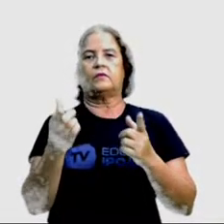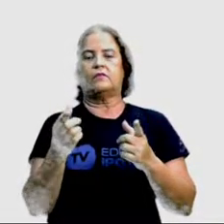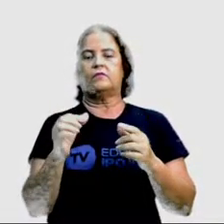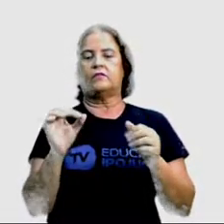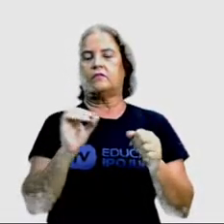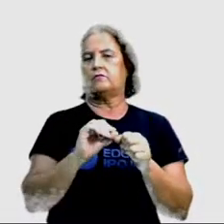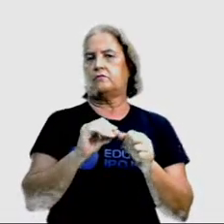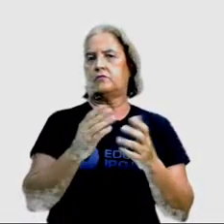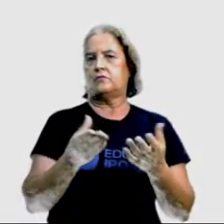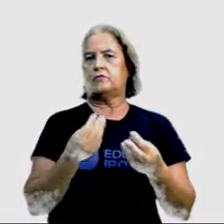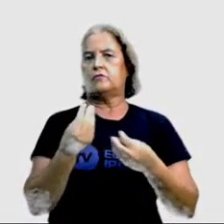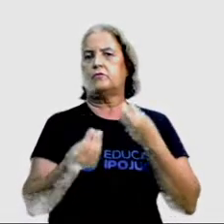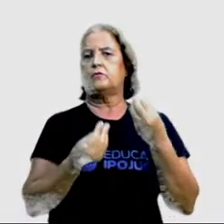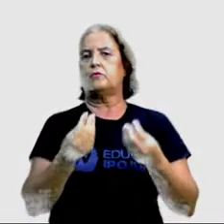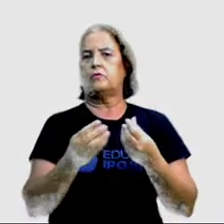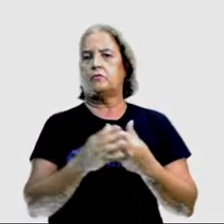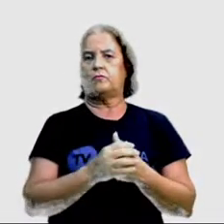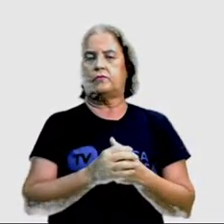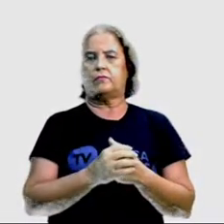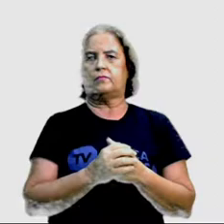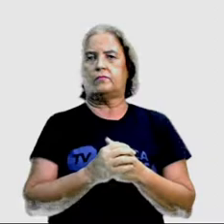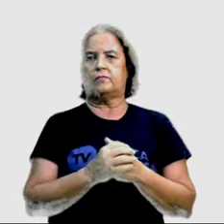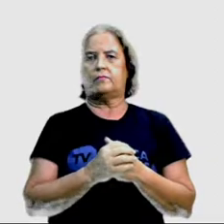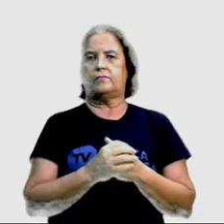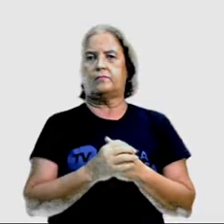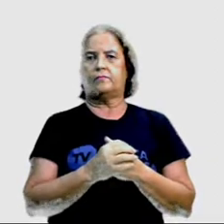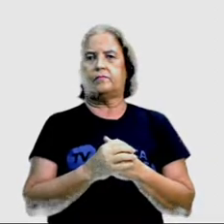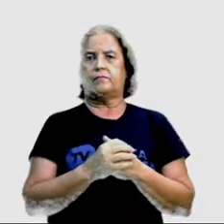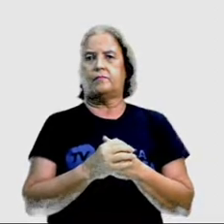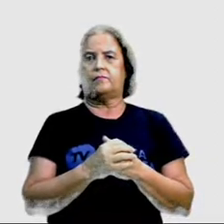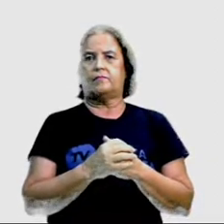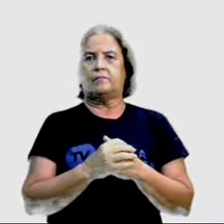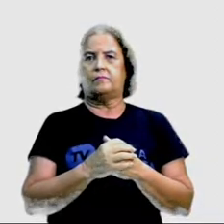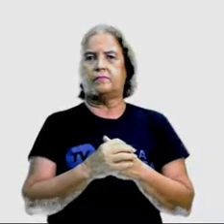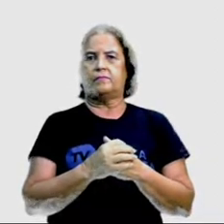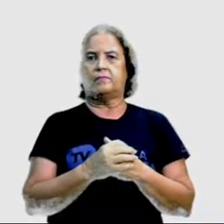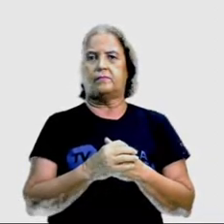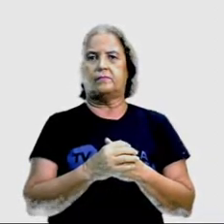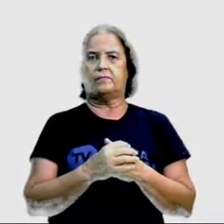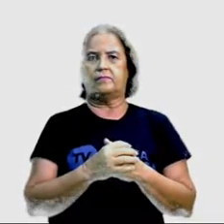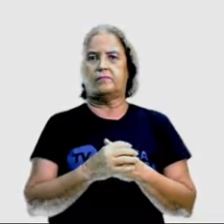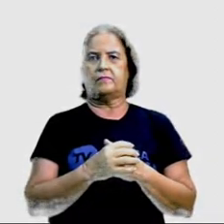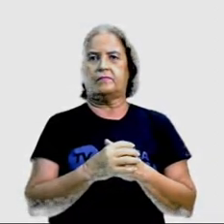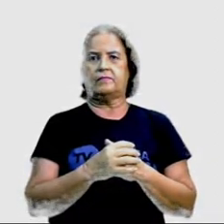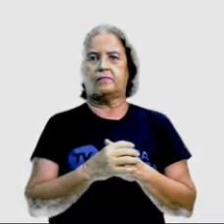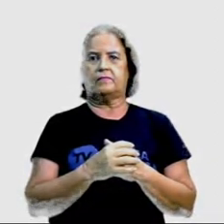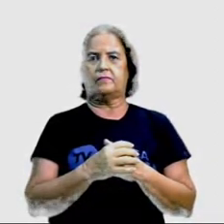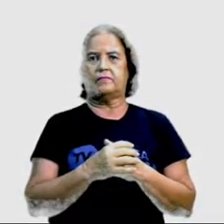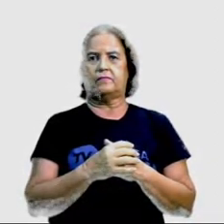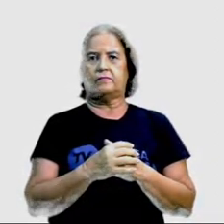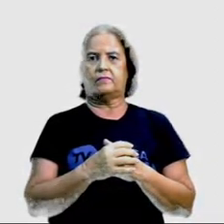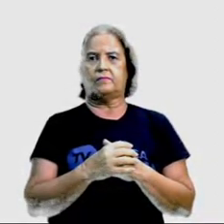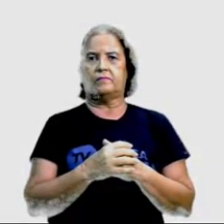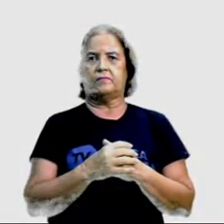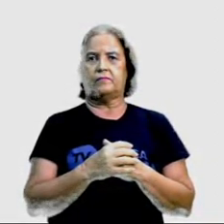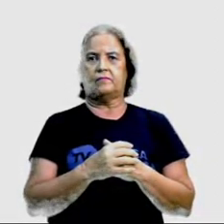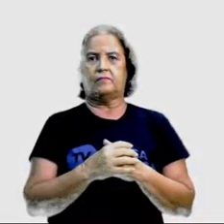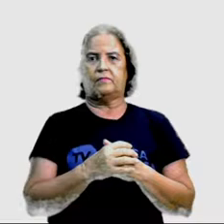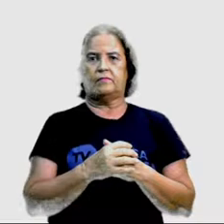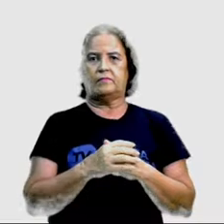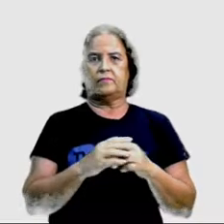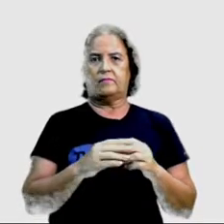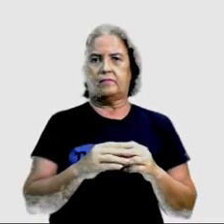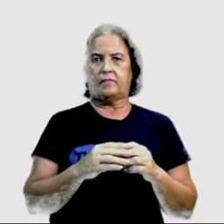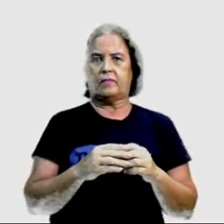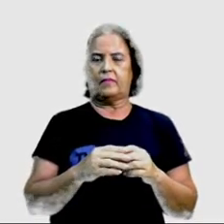Como que ficaria? The bag she brought today is newer than mine. Ou